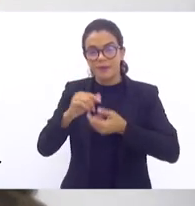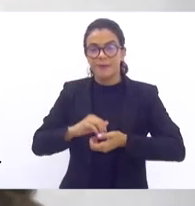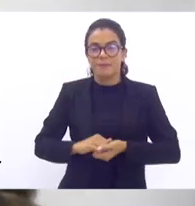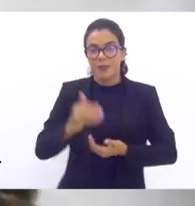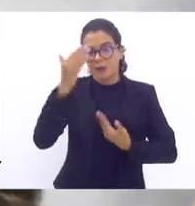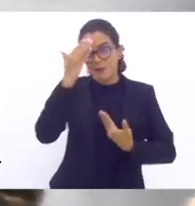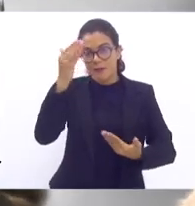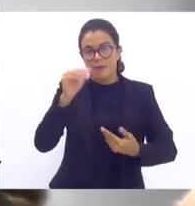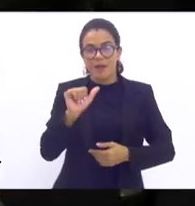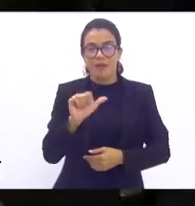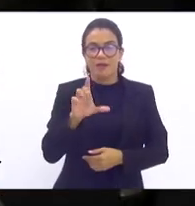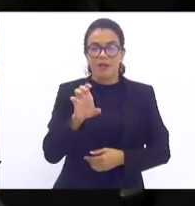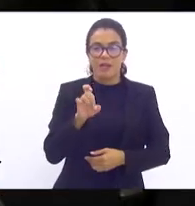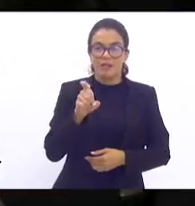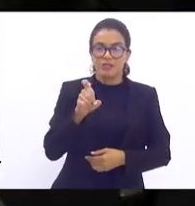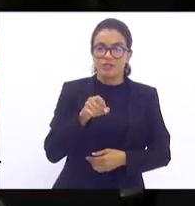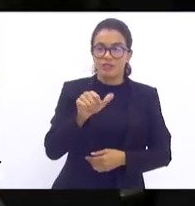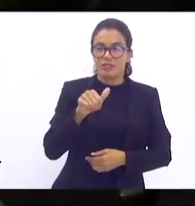obrigado Alexandre